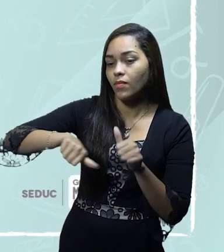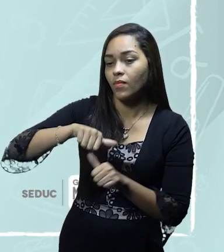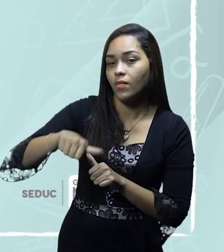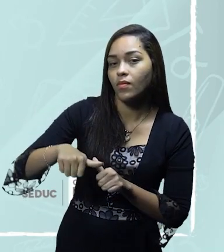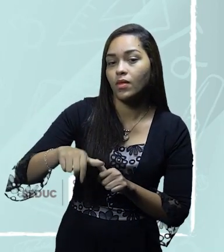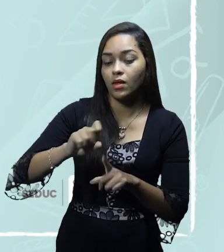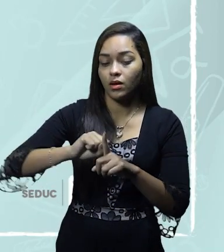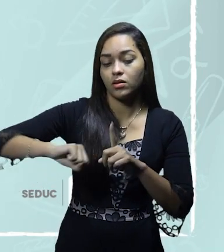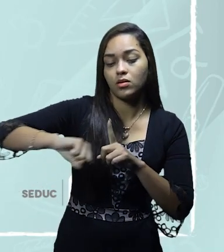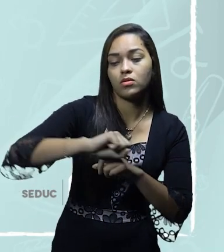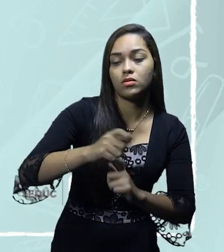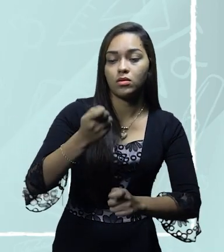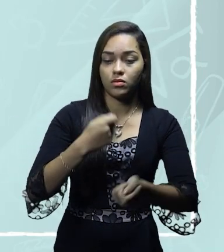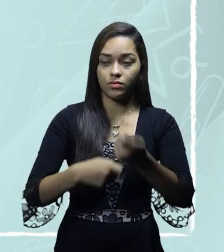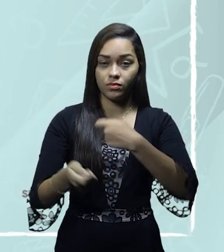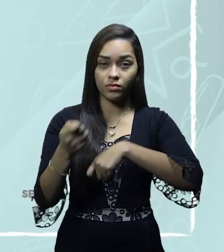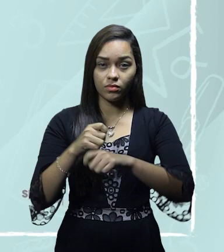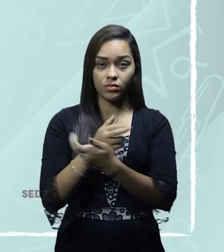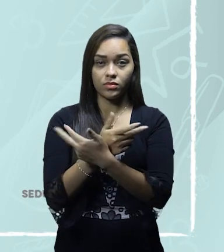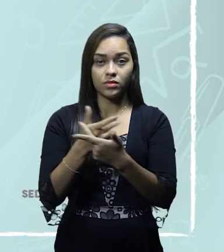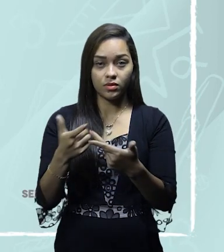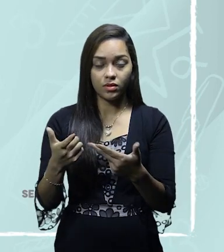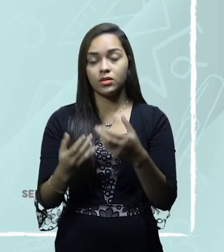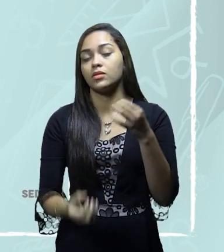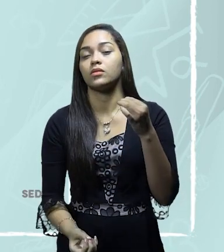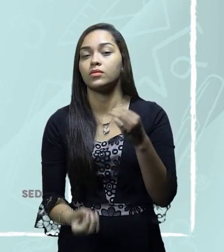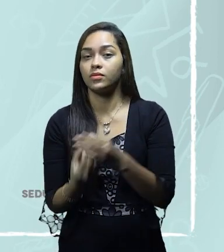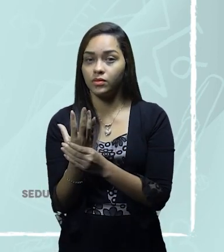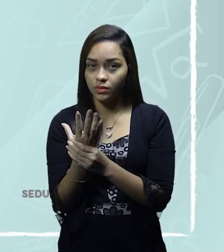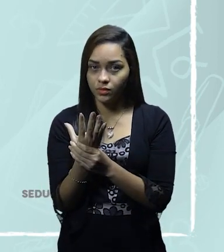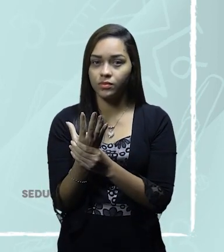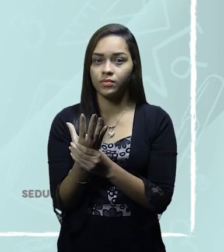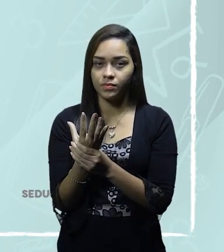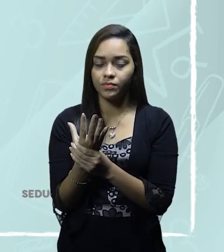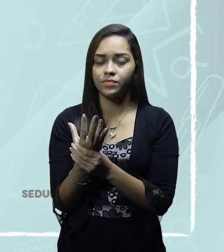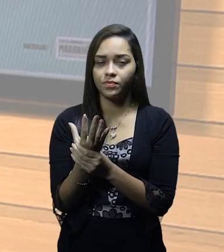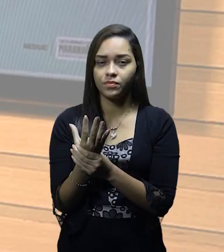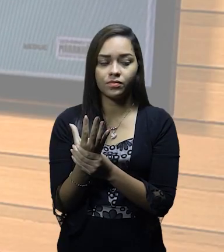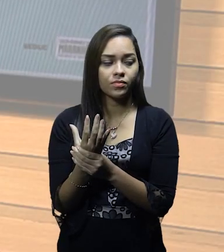na ordem socioeconômica de muitas invenções,